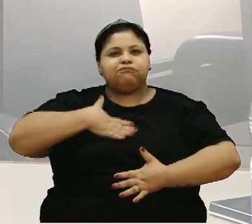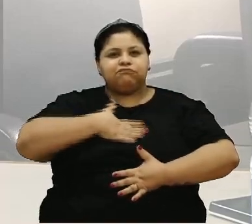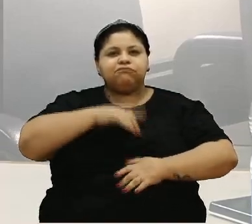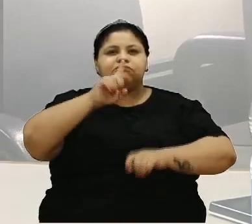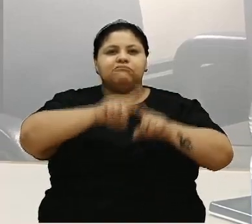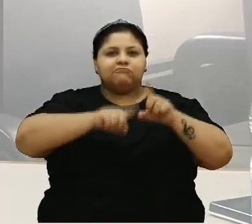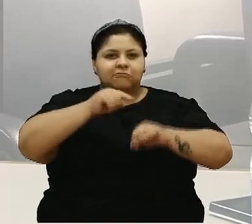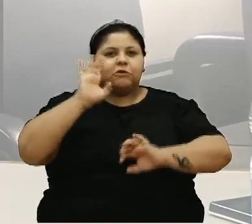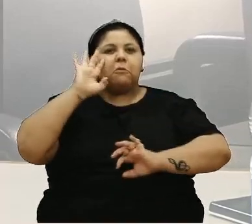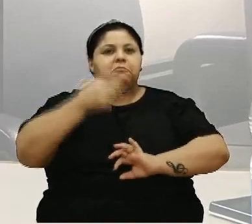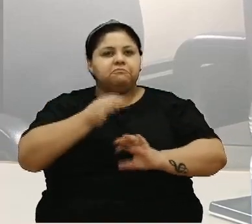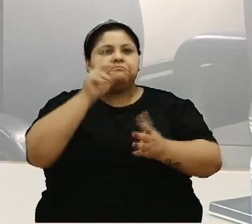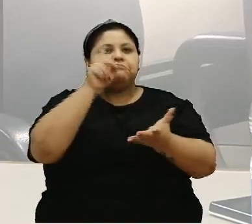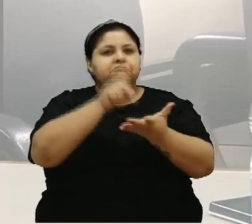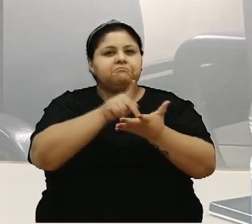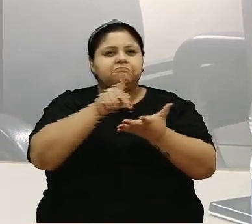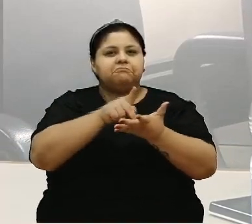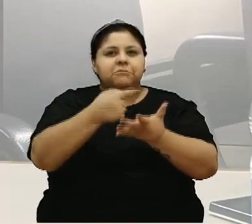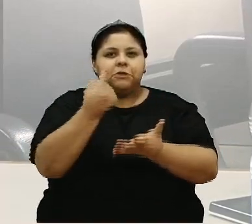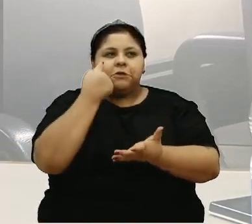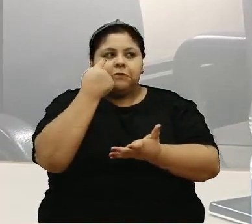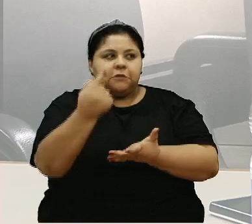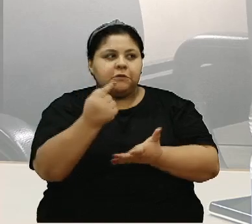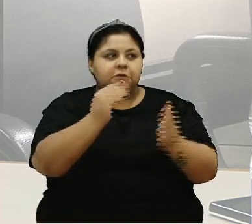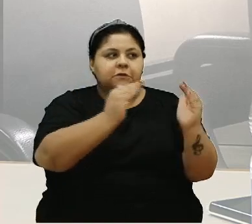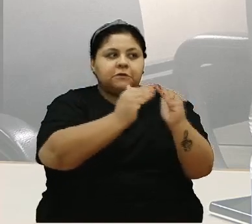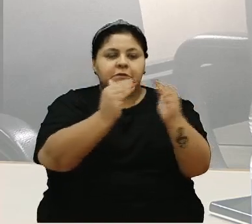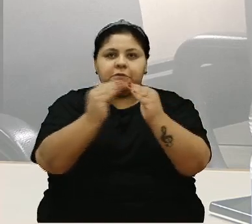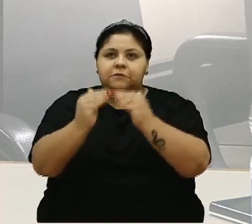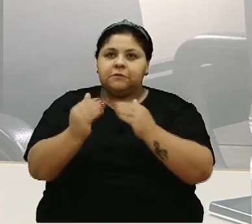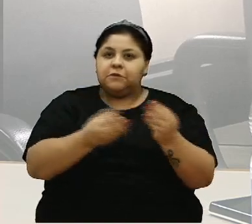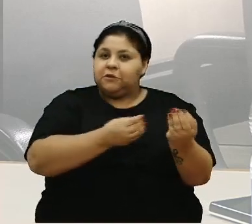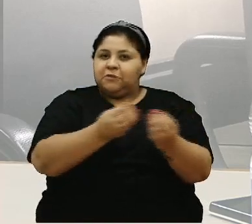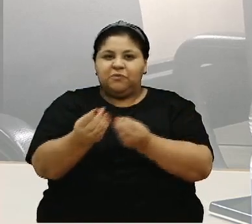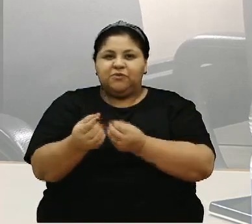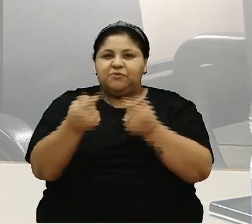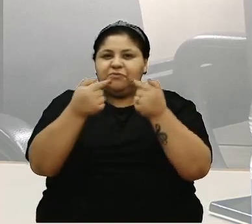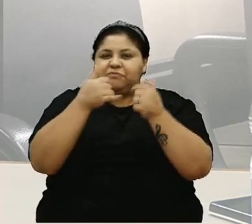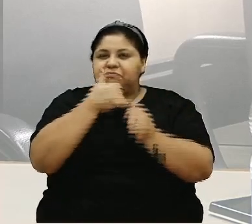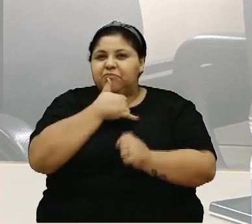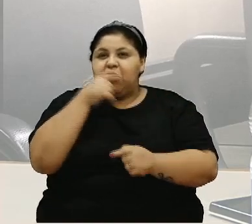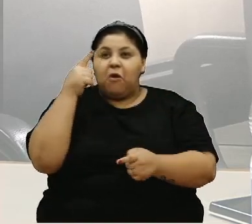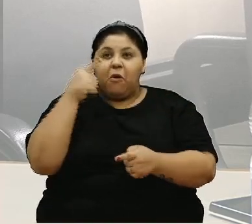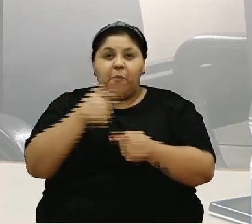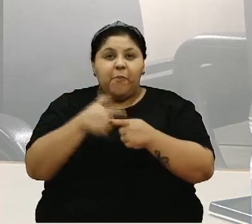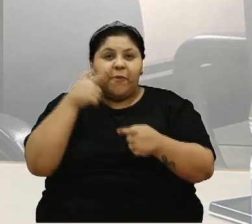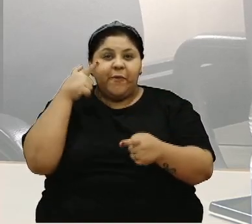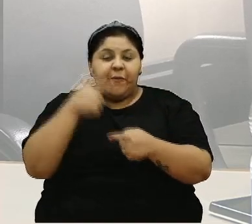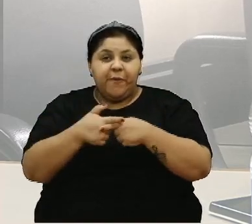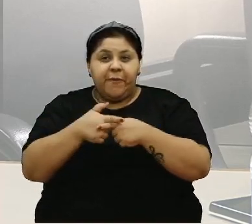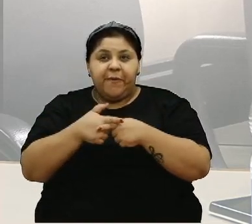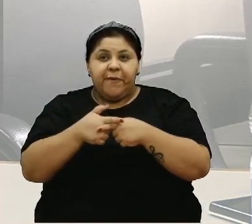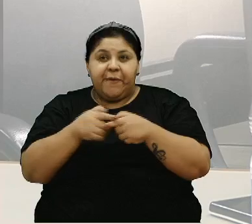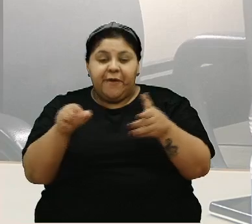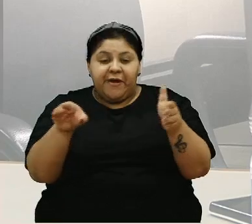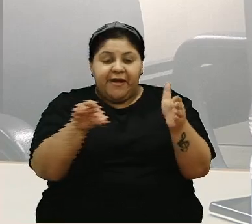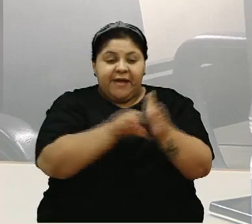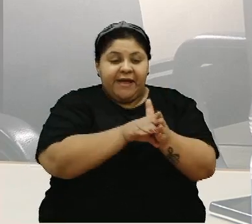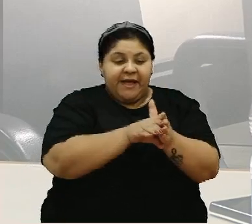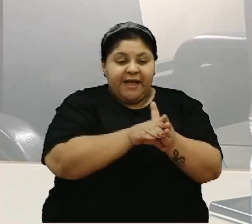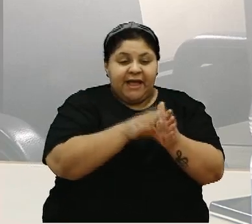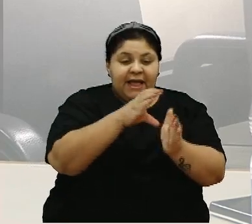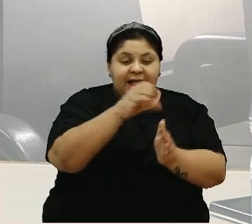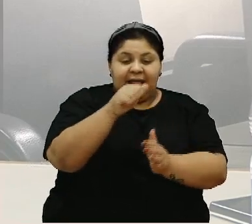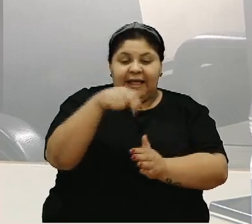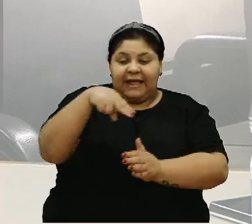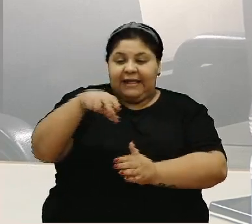querem, acontece. Me deparei lá com um morador que estava muito insatisfeito porque invadiram a cana-de-açúcar dele. Ele tem uma